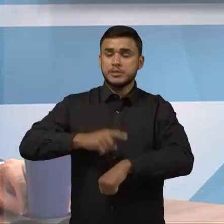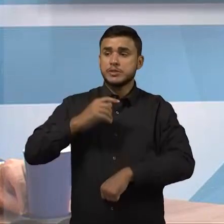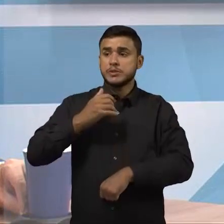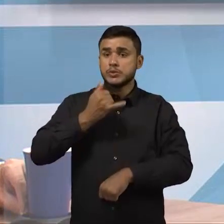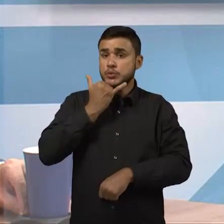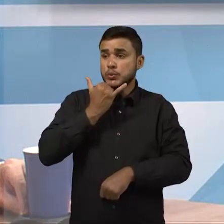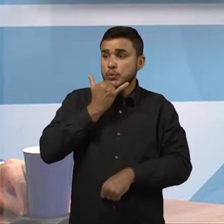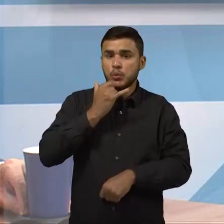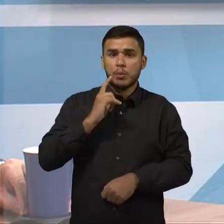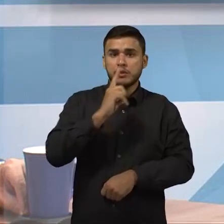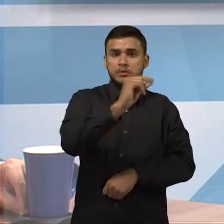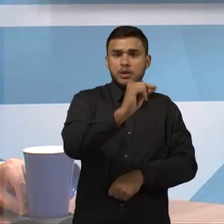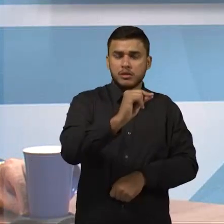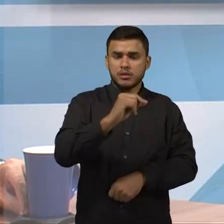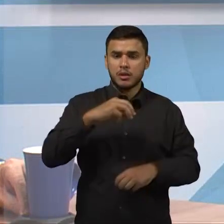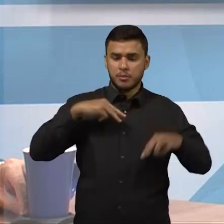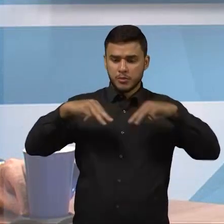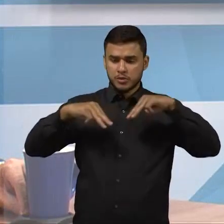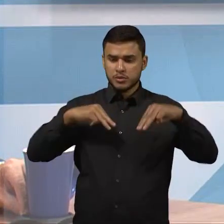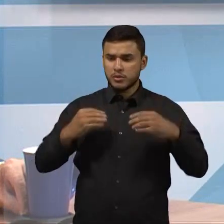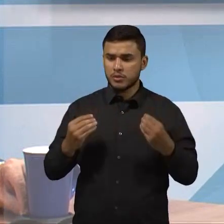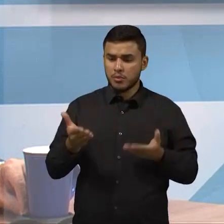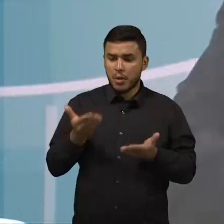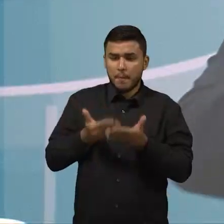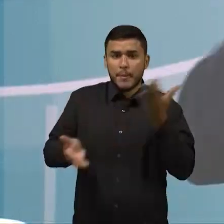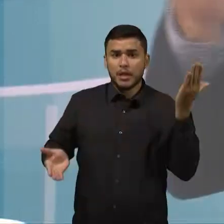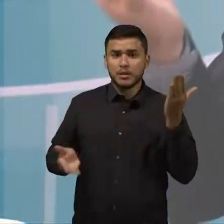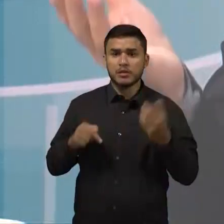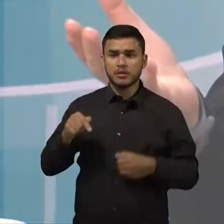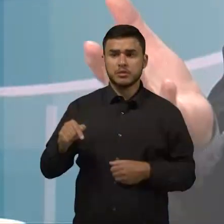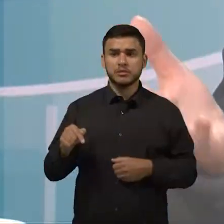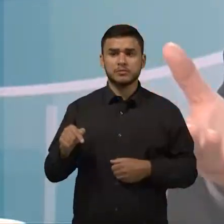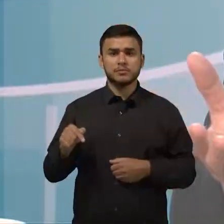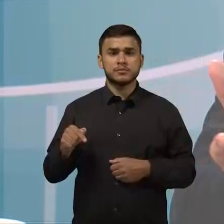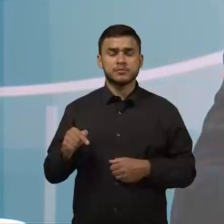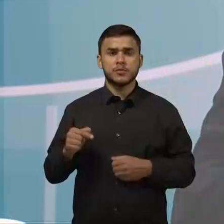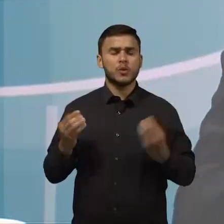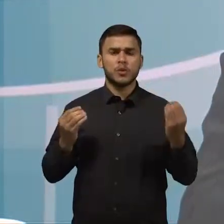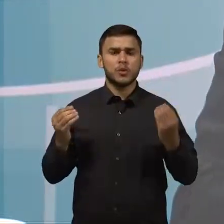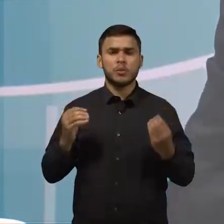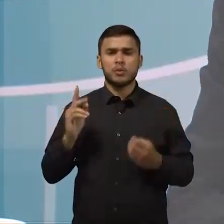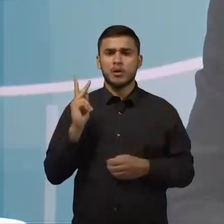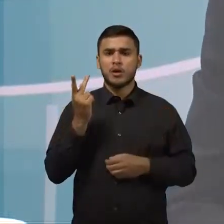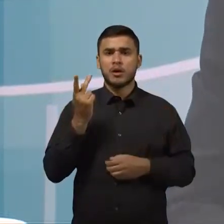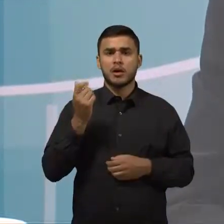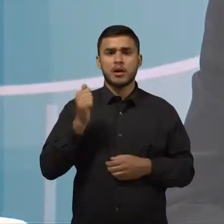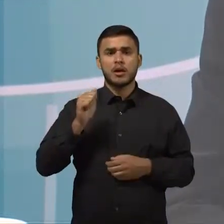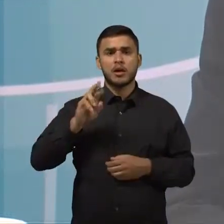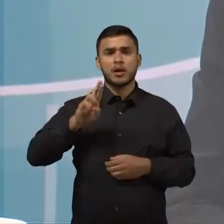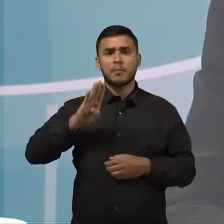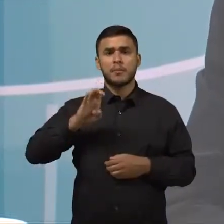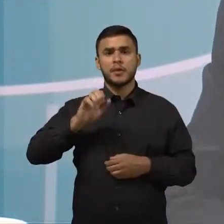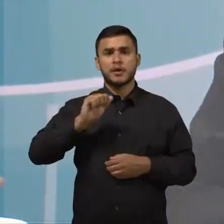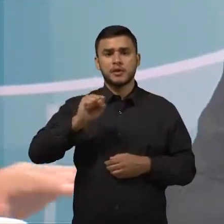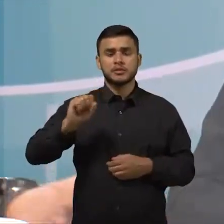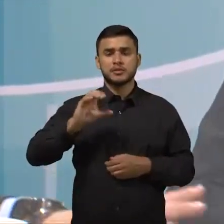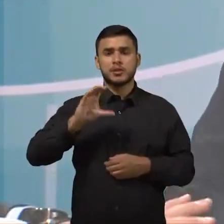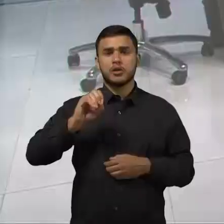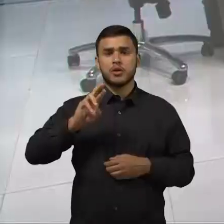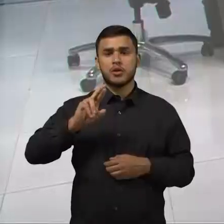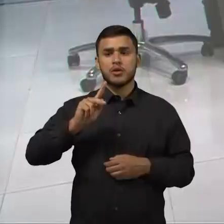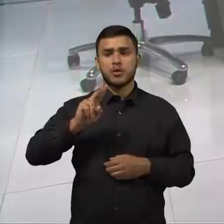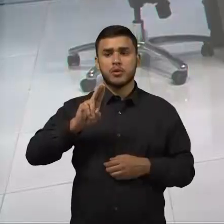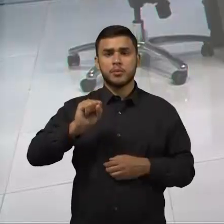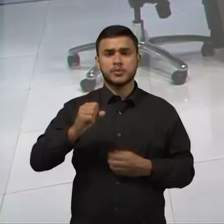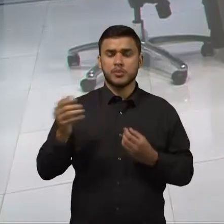o julgamento e perder o objeto, porque perderia o objeto, deixaria de ter sentido o habeas corpus e adiasse a votação. Mas é por isso que